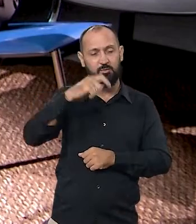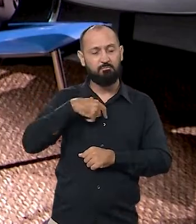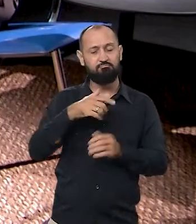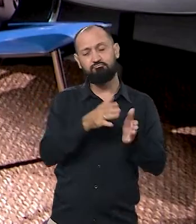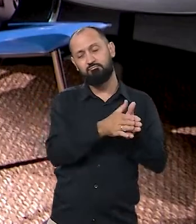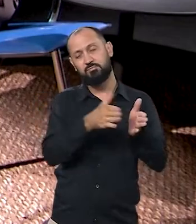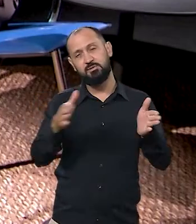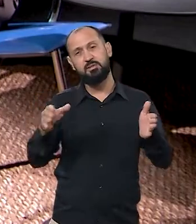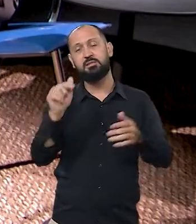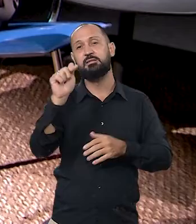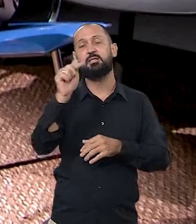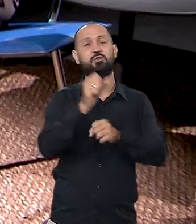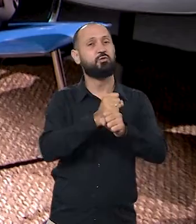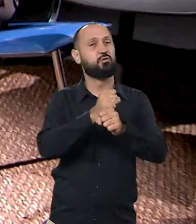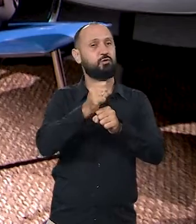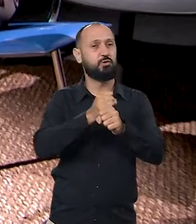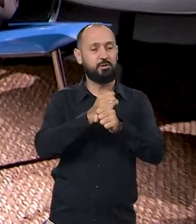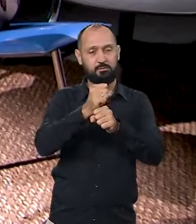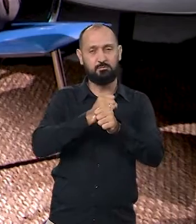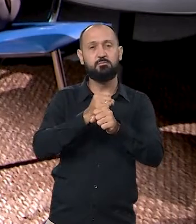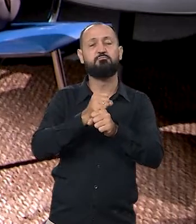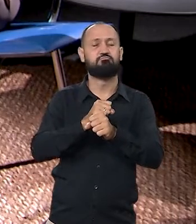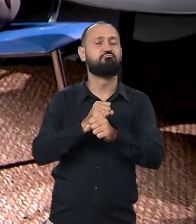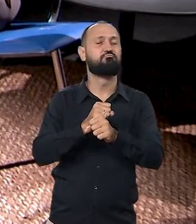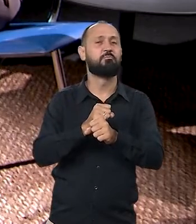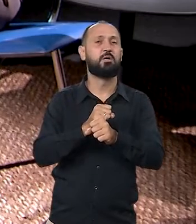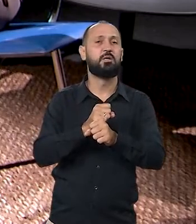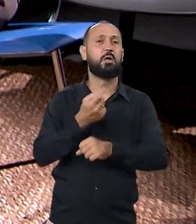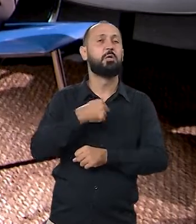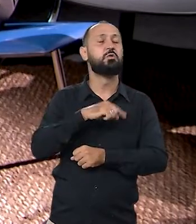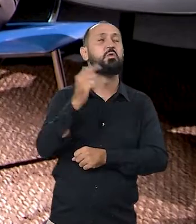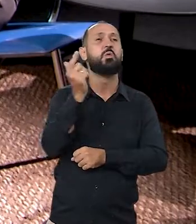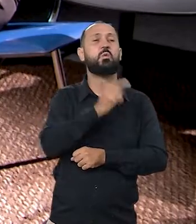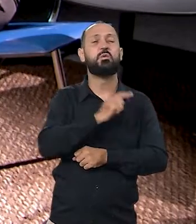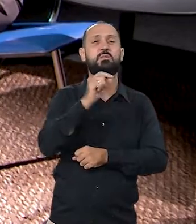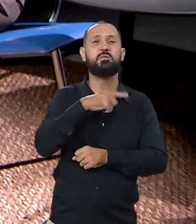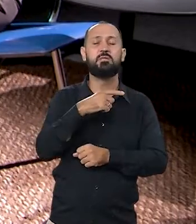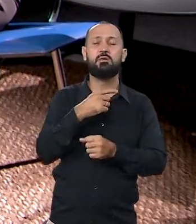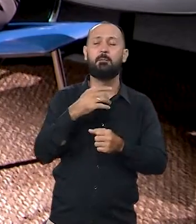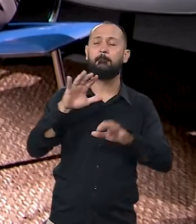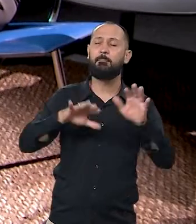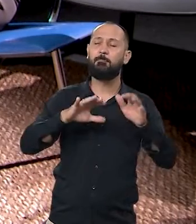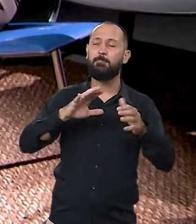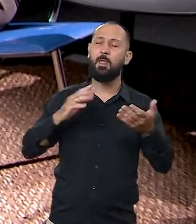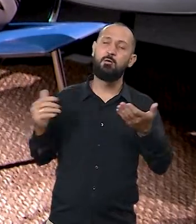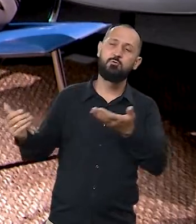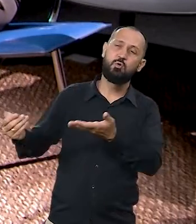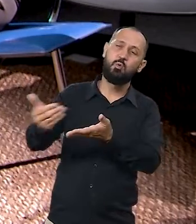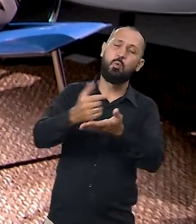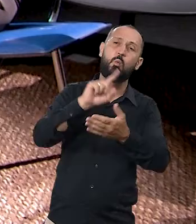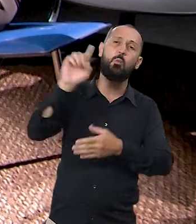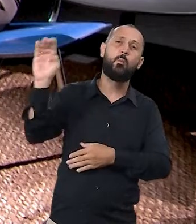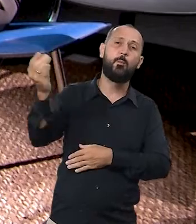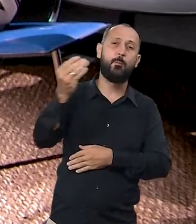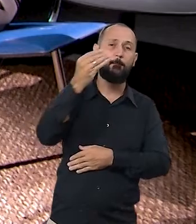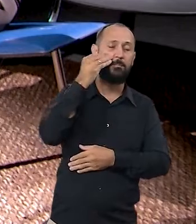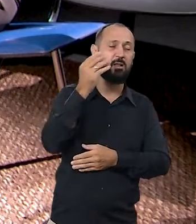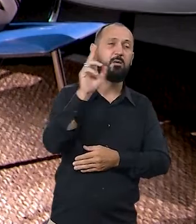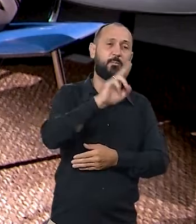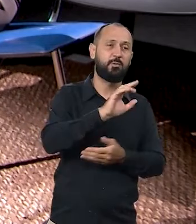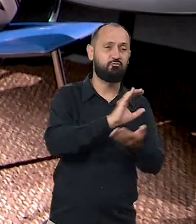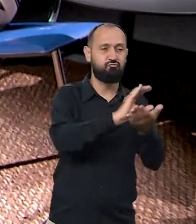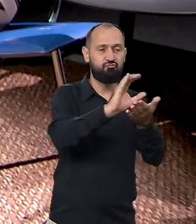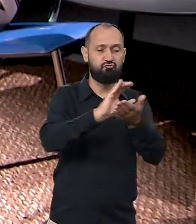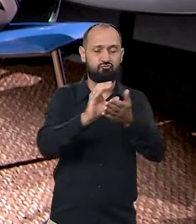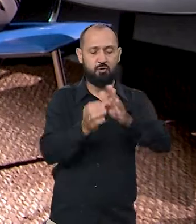do Sul, nesse período de 7 anos e 3 meses, nós pudéssemos internalizar mais de 1 bilhão de investimentos